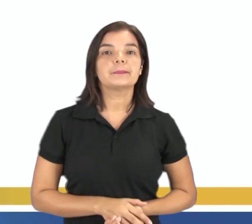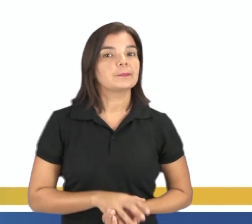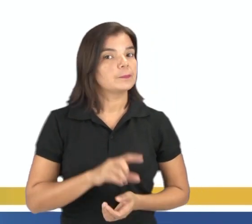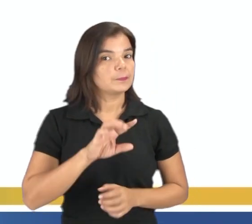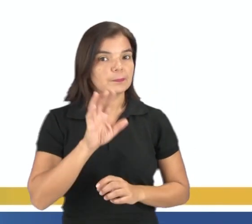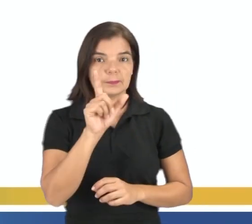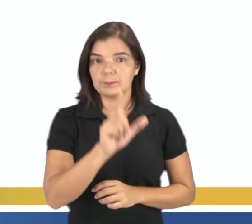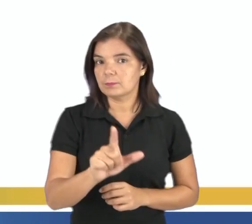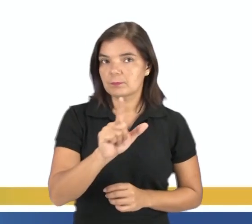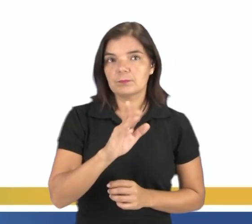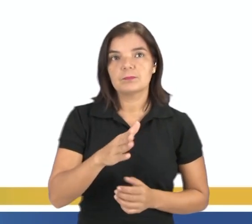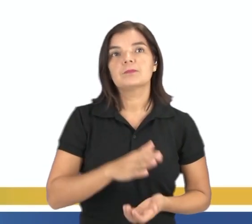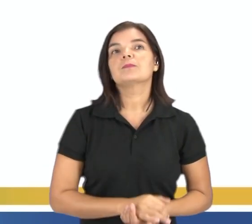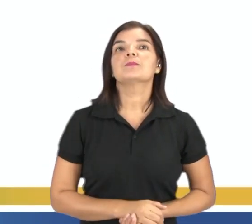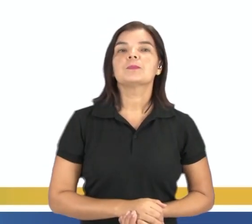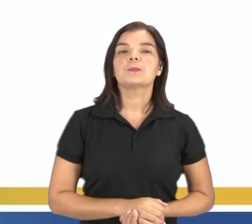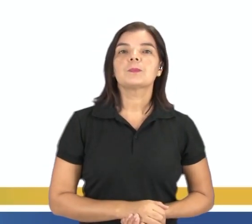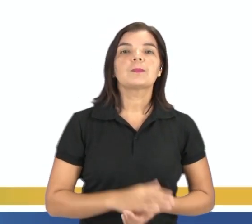Não literal.